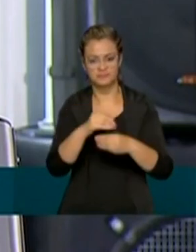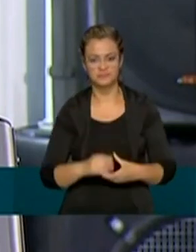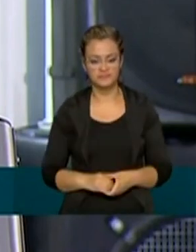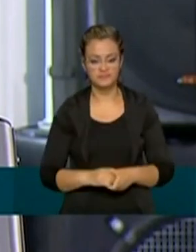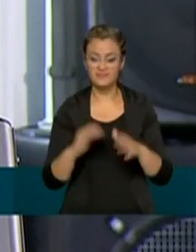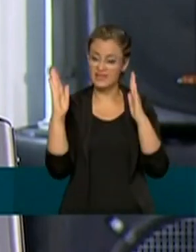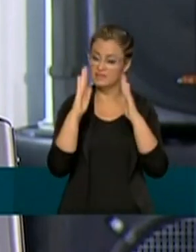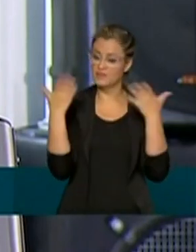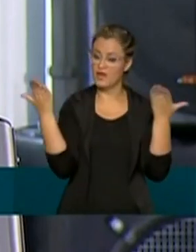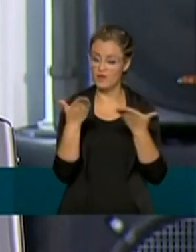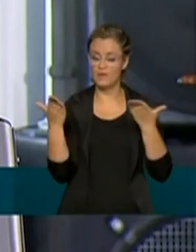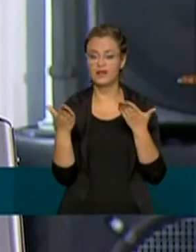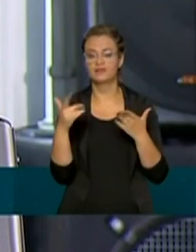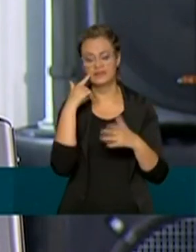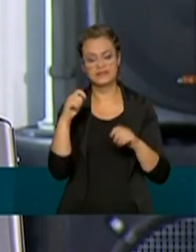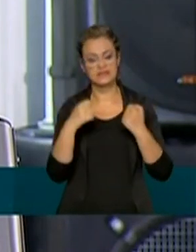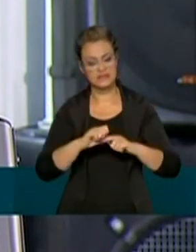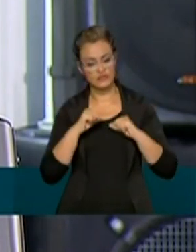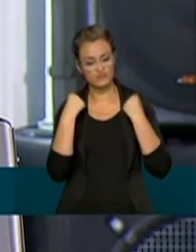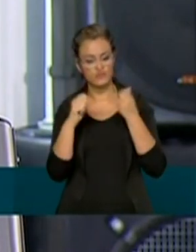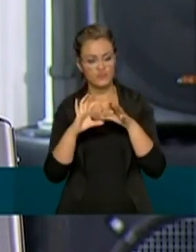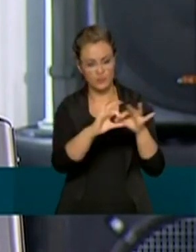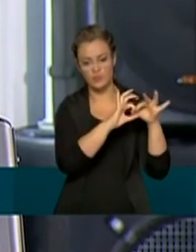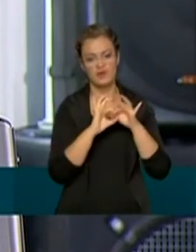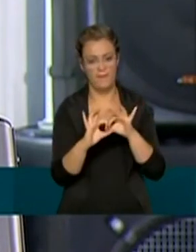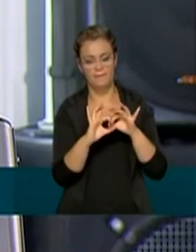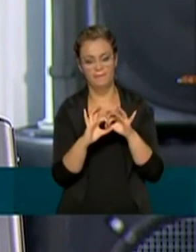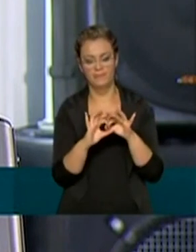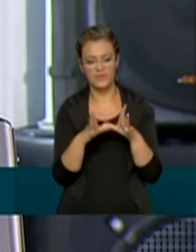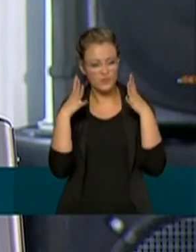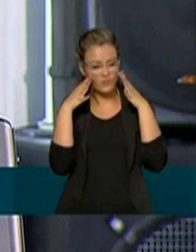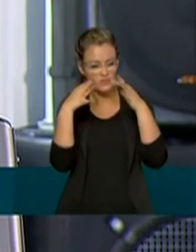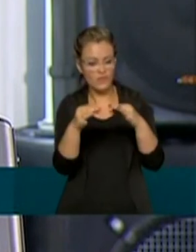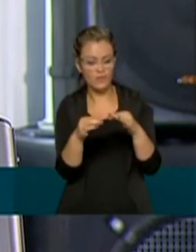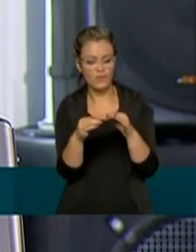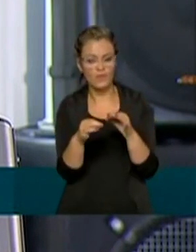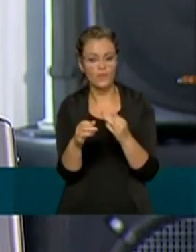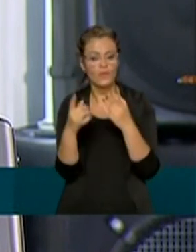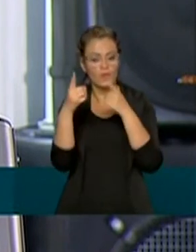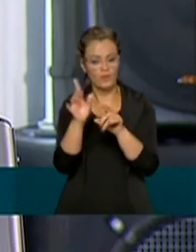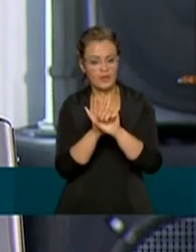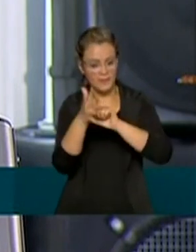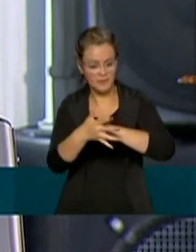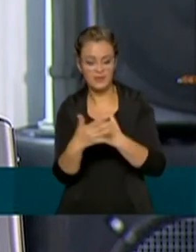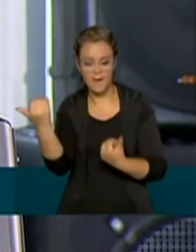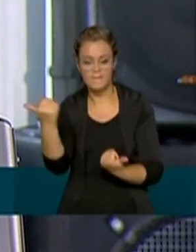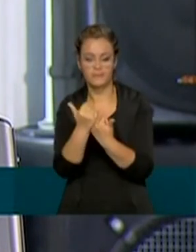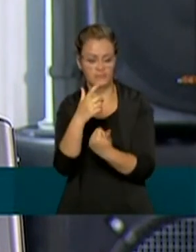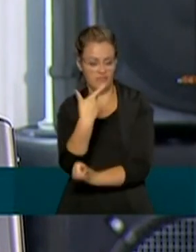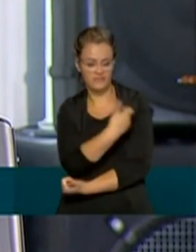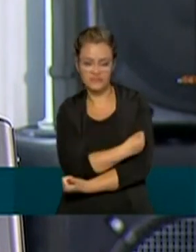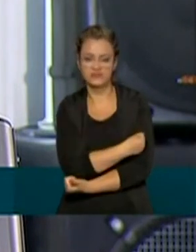O momento requer um maior esforço de união nacional, com foco no combate à pandemia e no apoio à